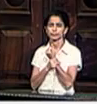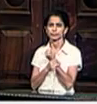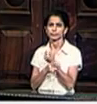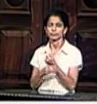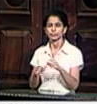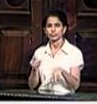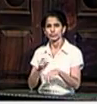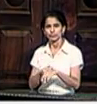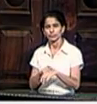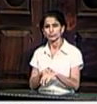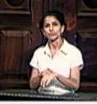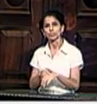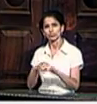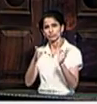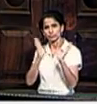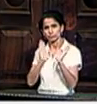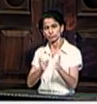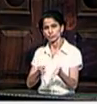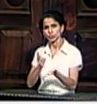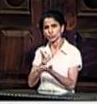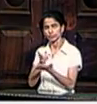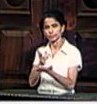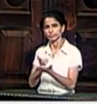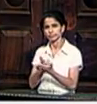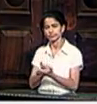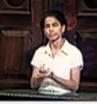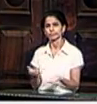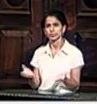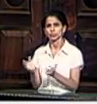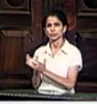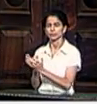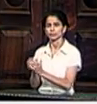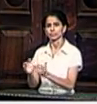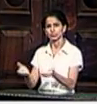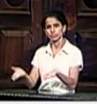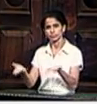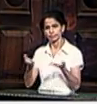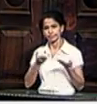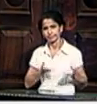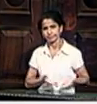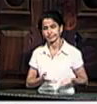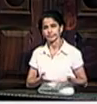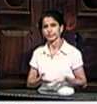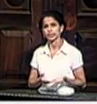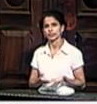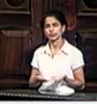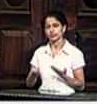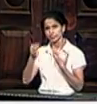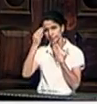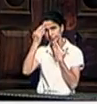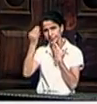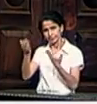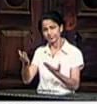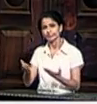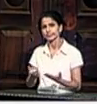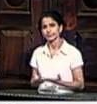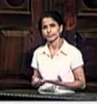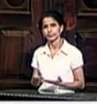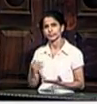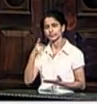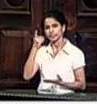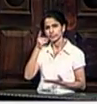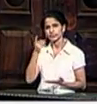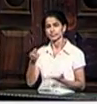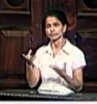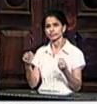aquele horário para receber as entidades de classe. E assim lá estava. Eu quero agradecer a presença do deputado Zaqueu